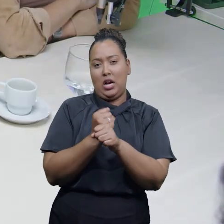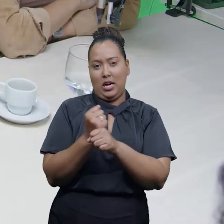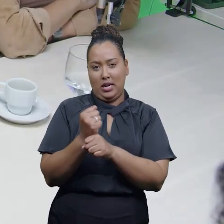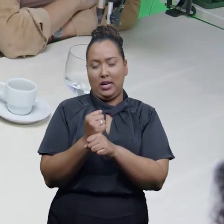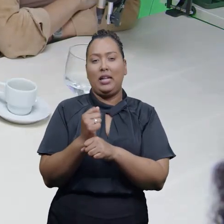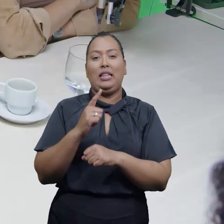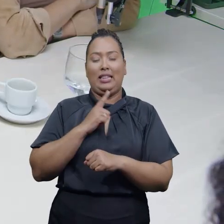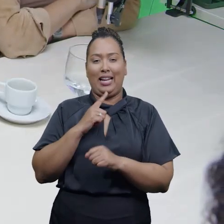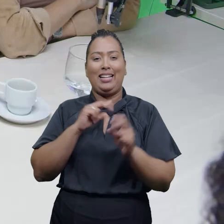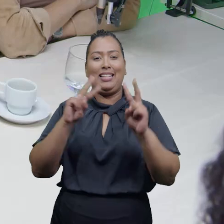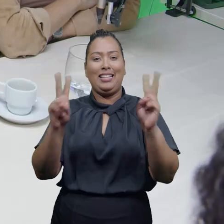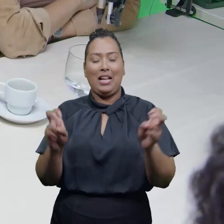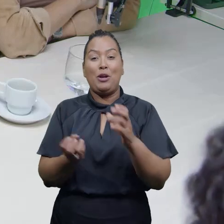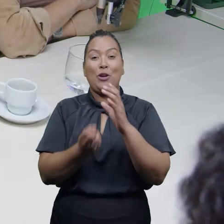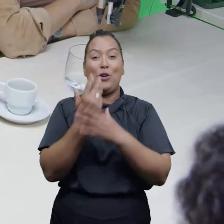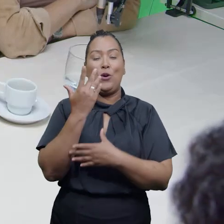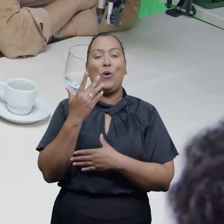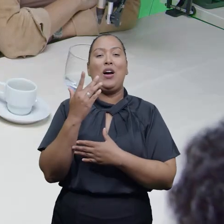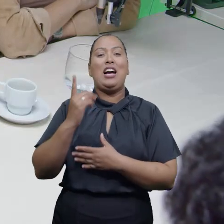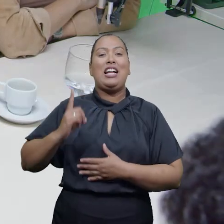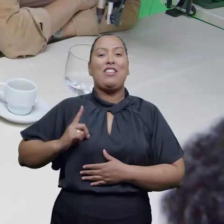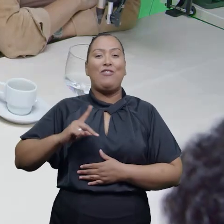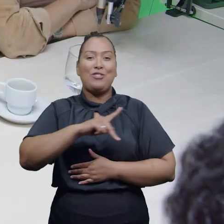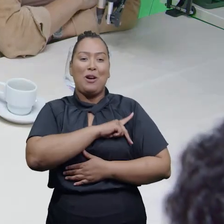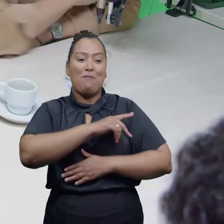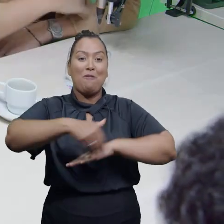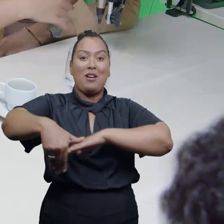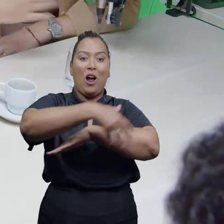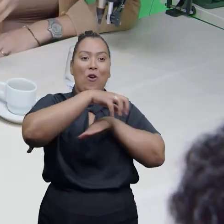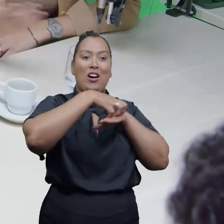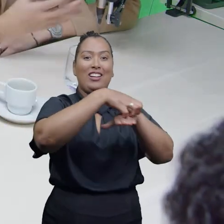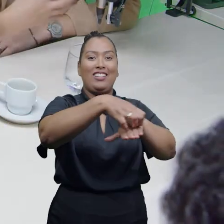anos, com a instituição do Defensoria na Rua, com